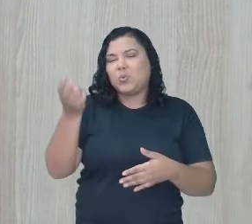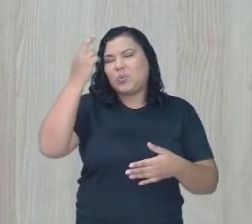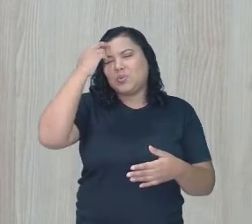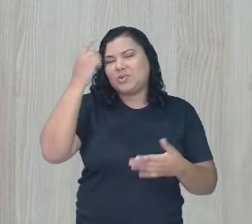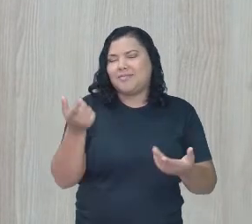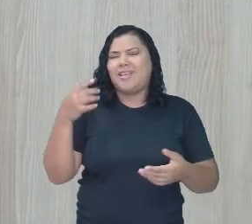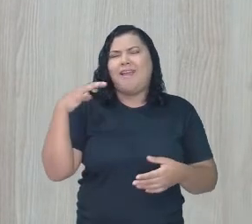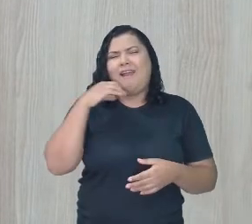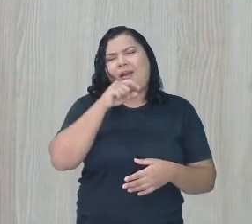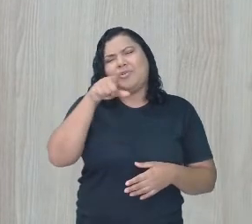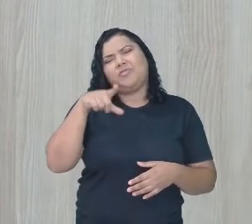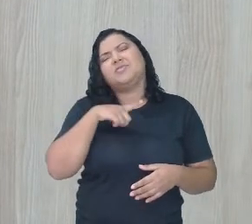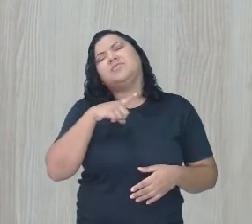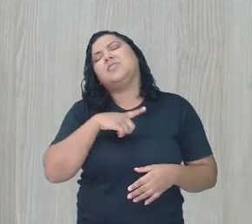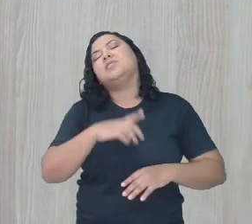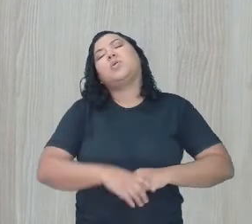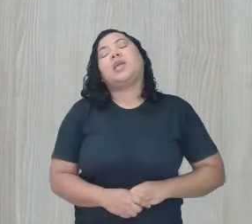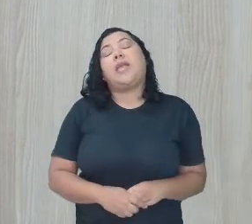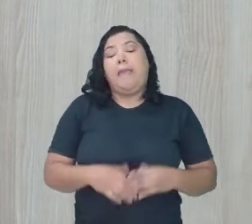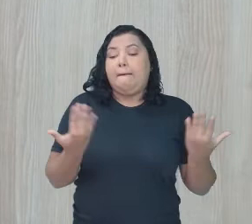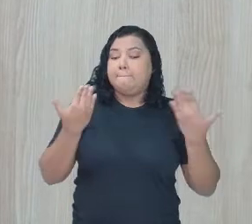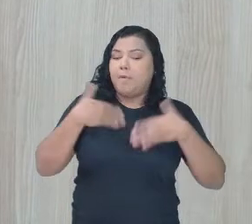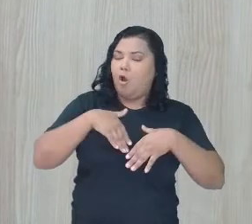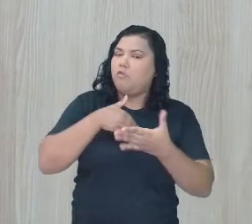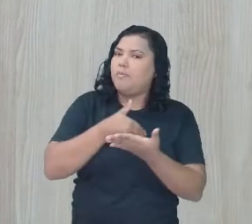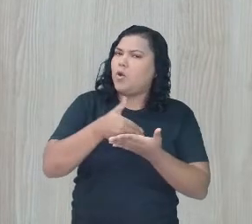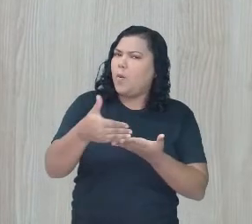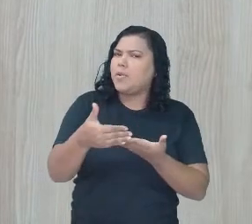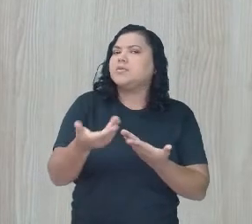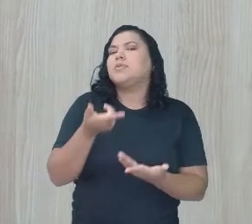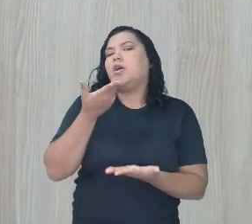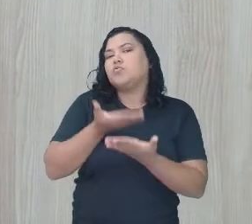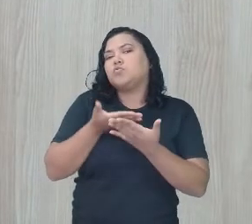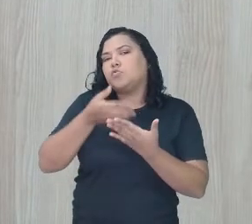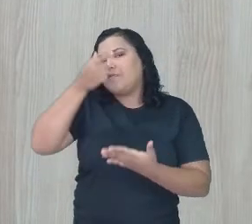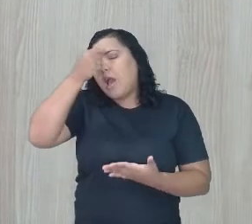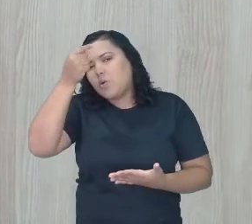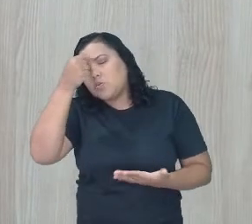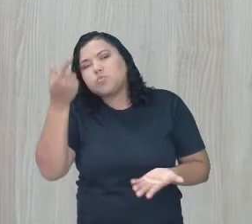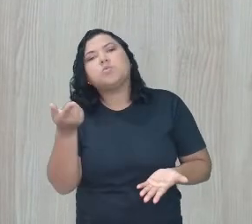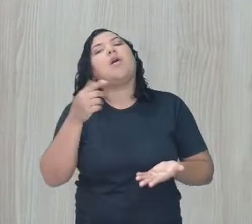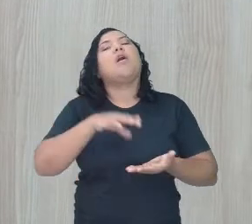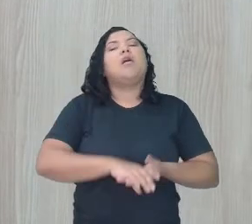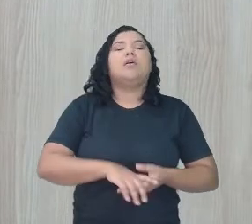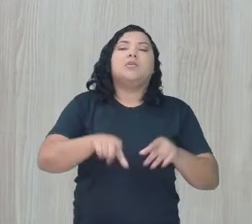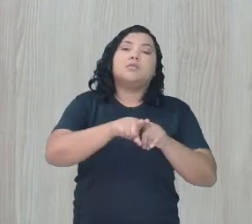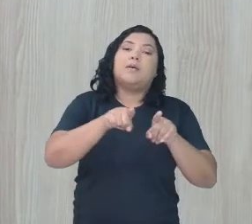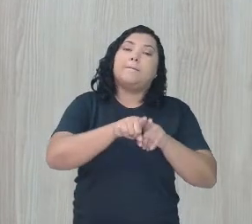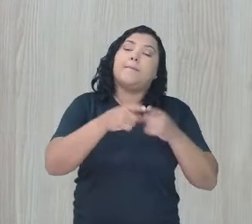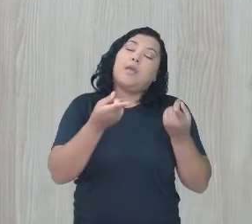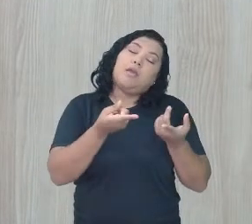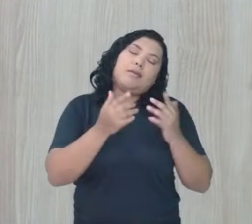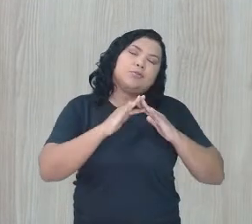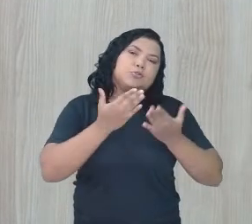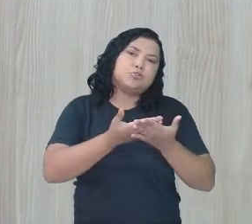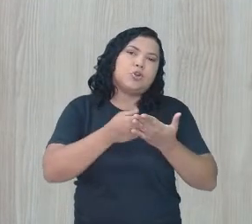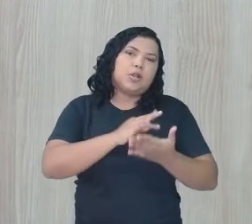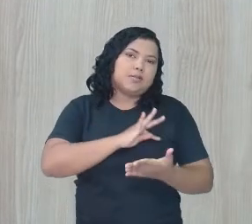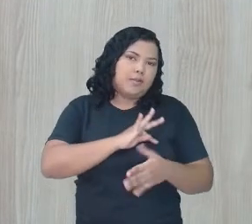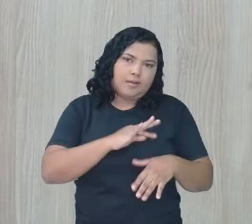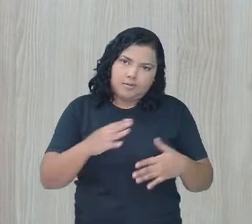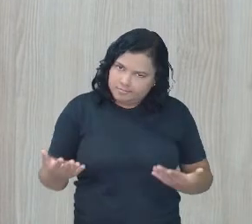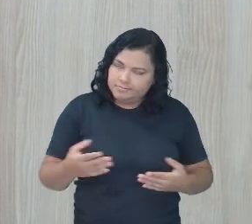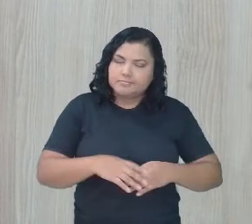vocês vão estar se submetendo a provas para entrar em faculdade, né, para fazer a universidade, para ir para uma escola técnica, etc,